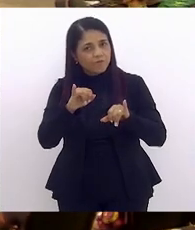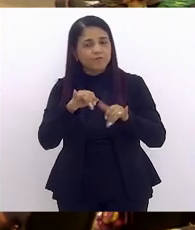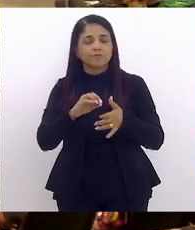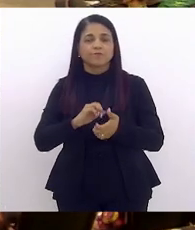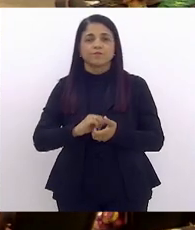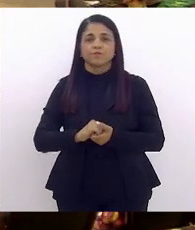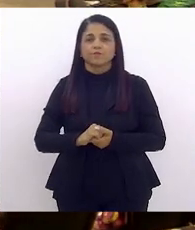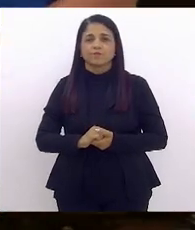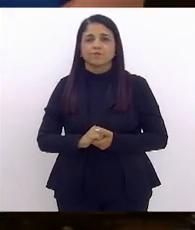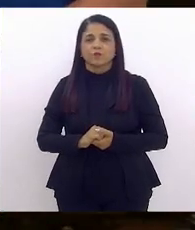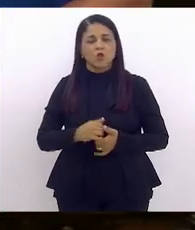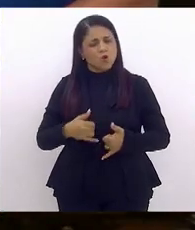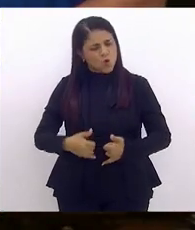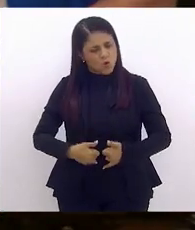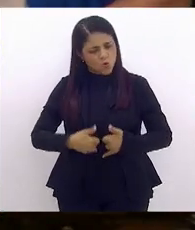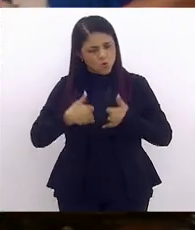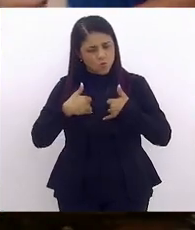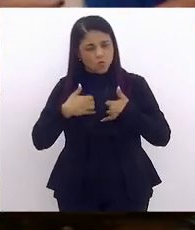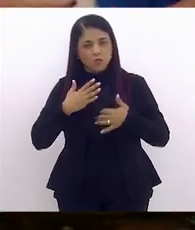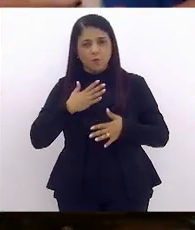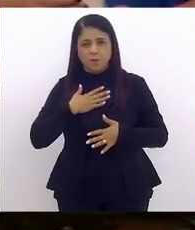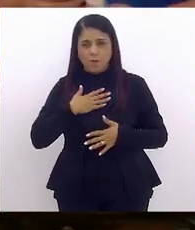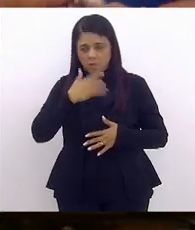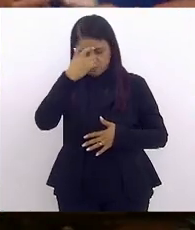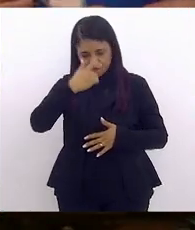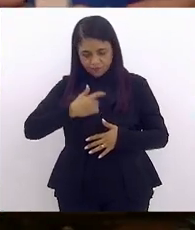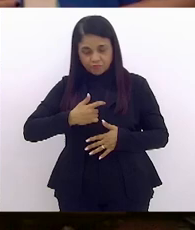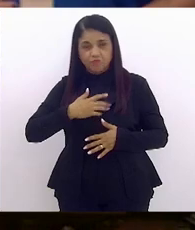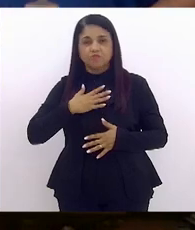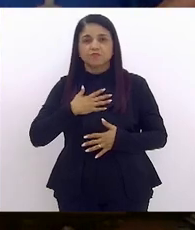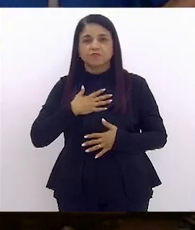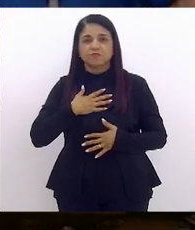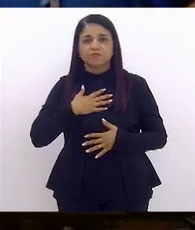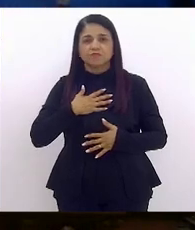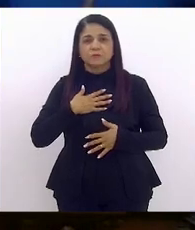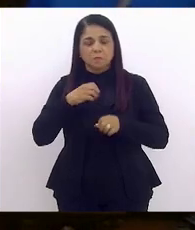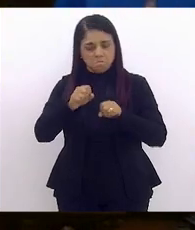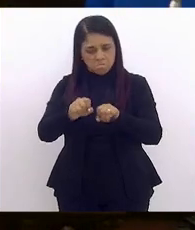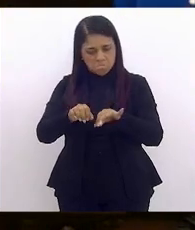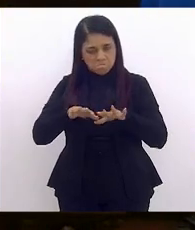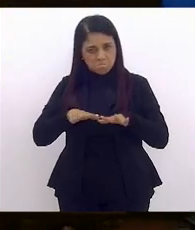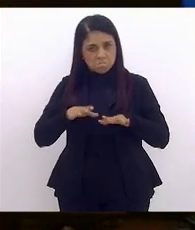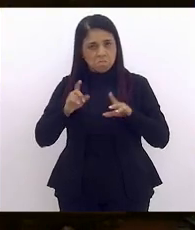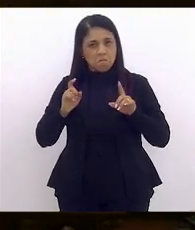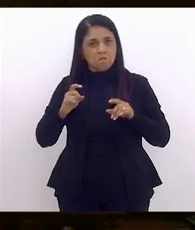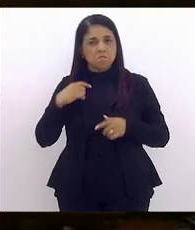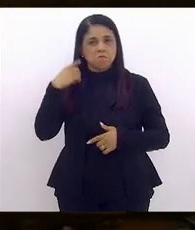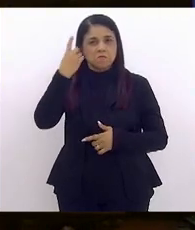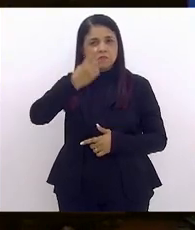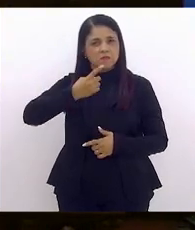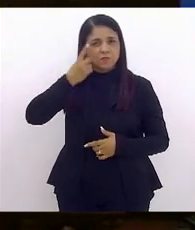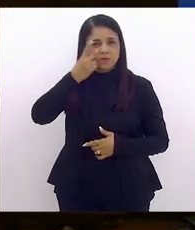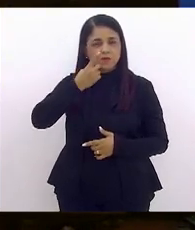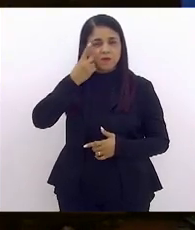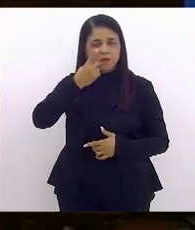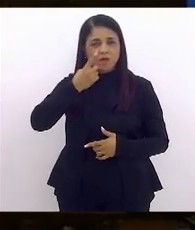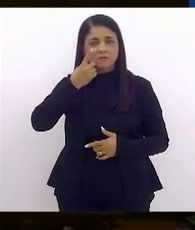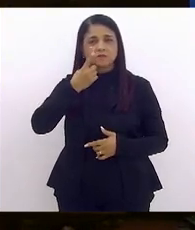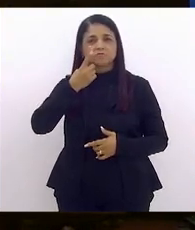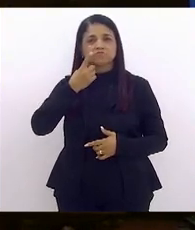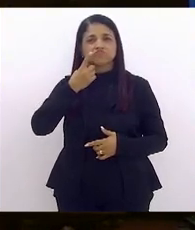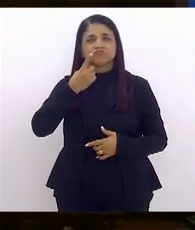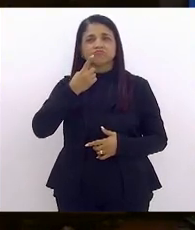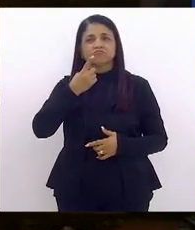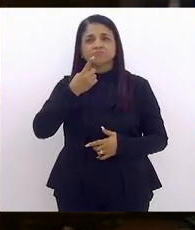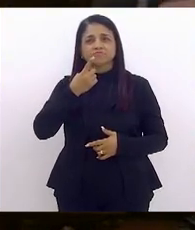do meu orgulho de hoje como parlamentar e como